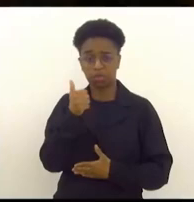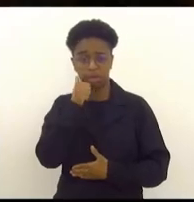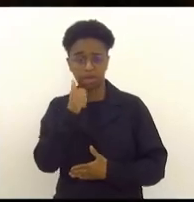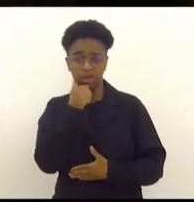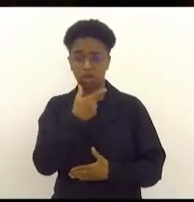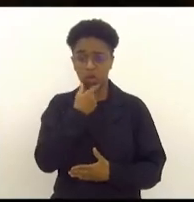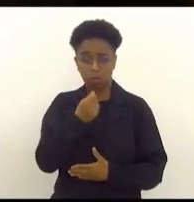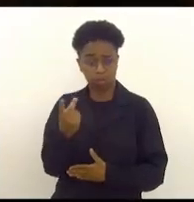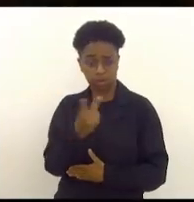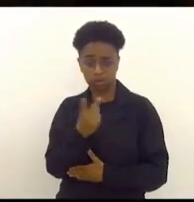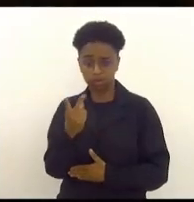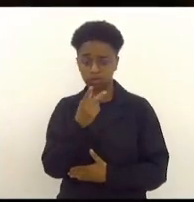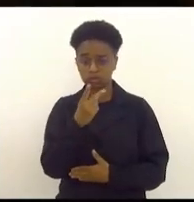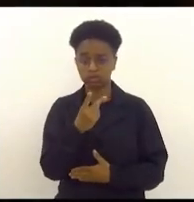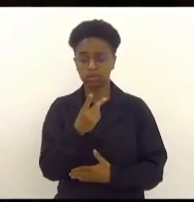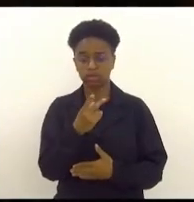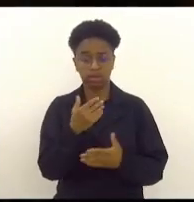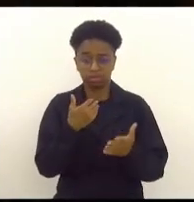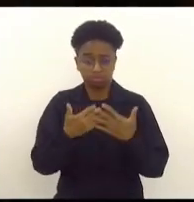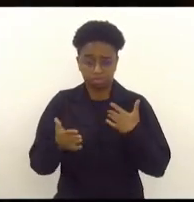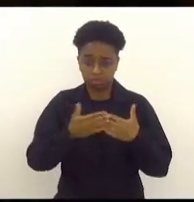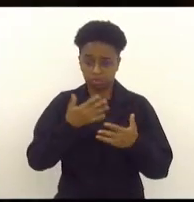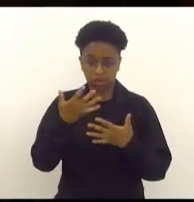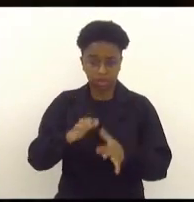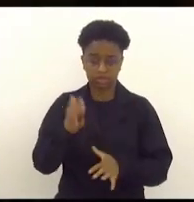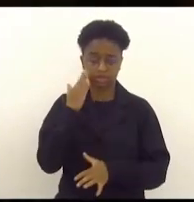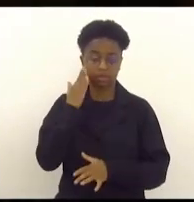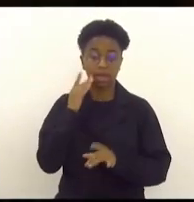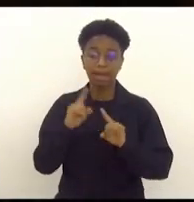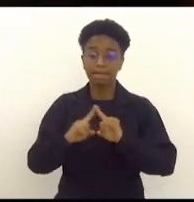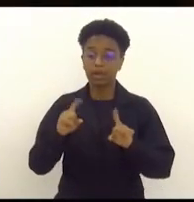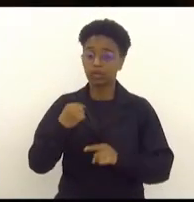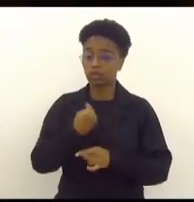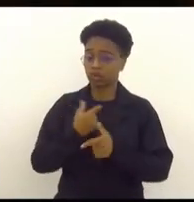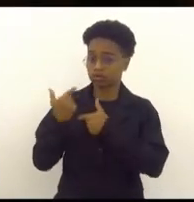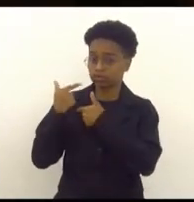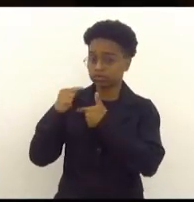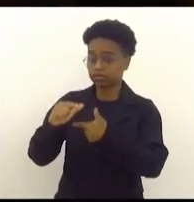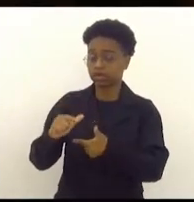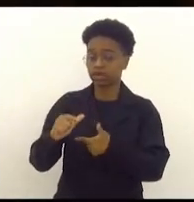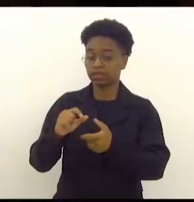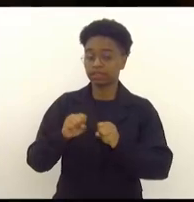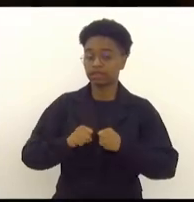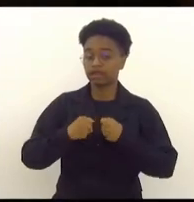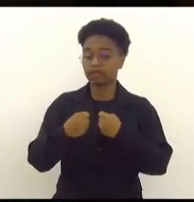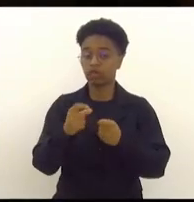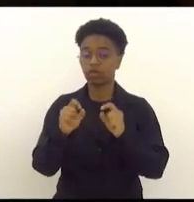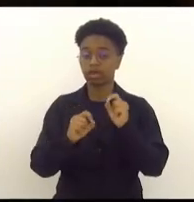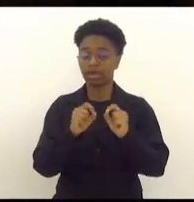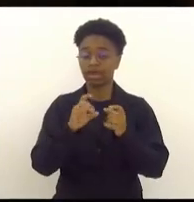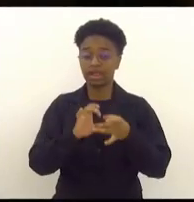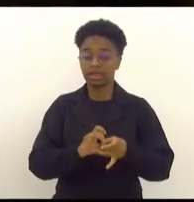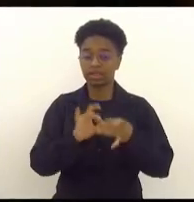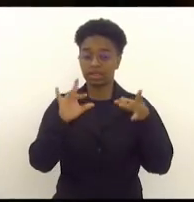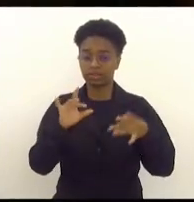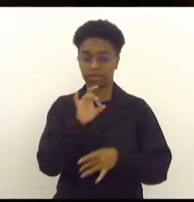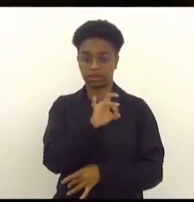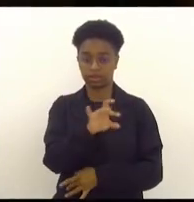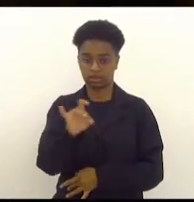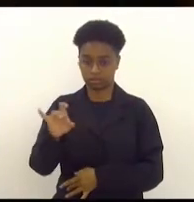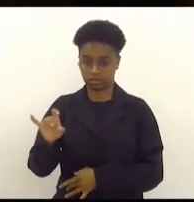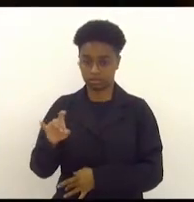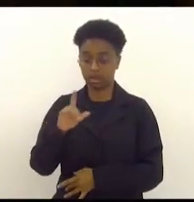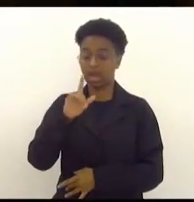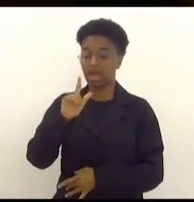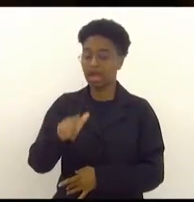pouco importa para nós nós conservadores defendemos a liberdade individual como